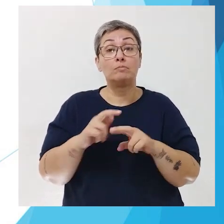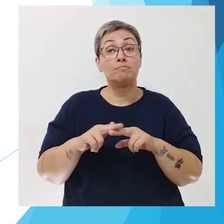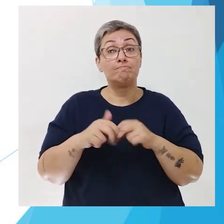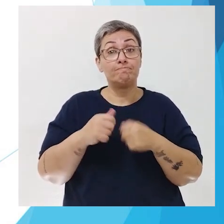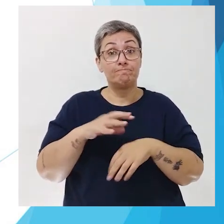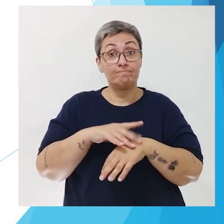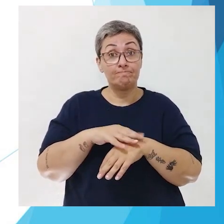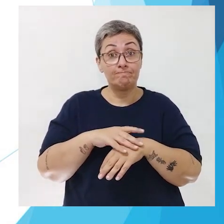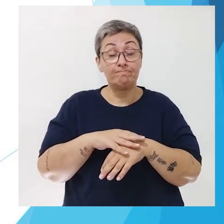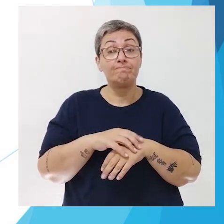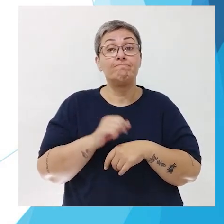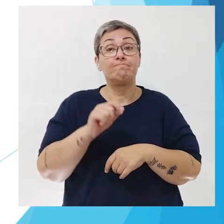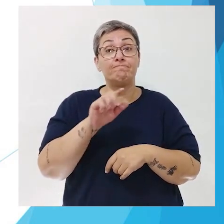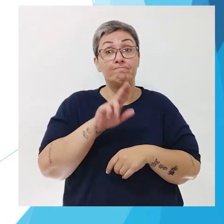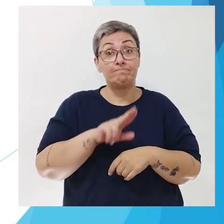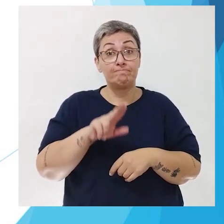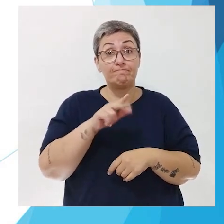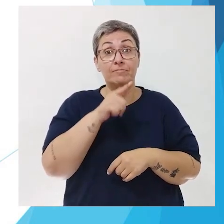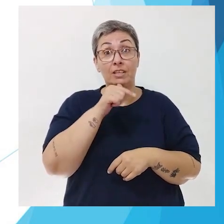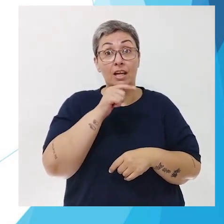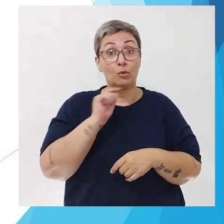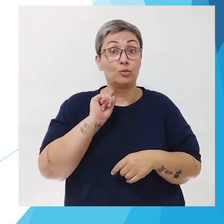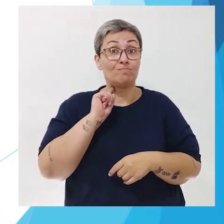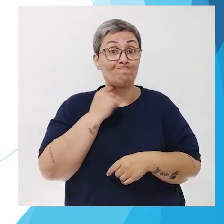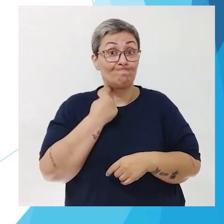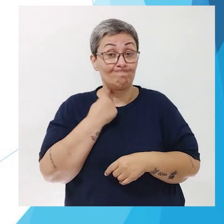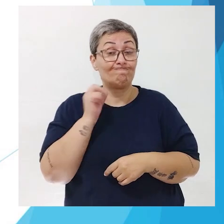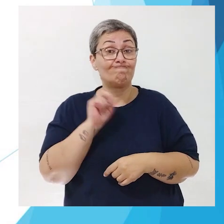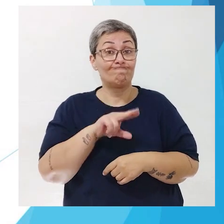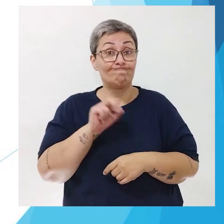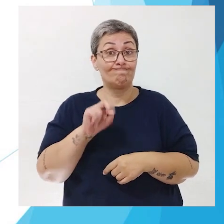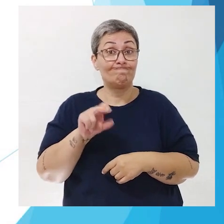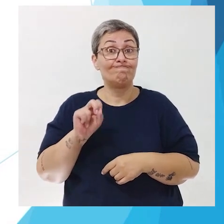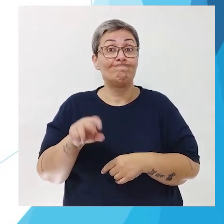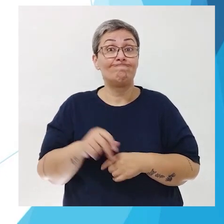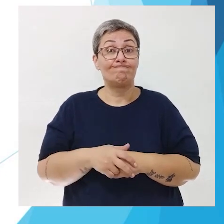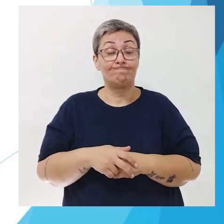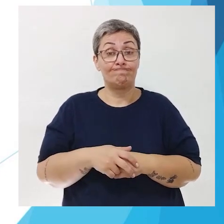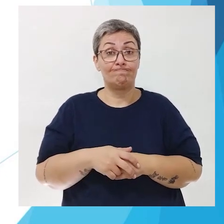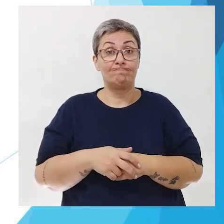doenças geradas por consumo de água contaminada.